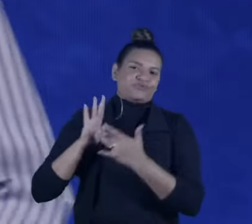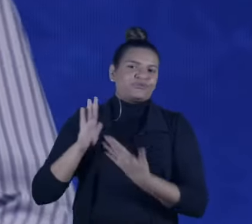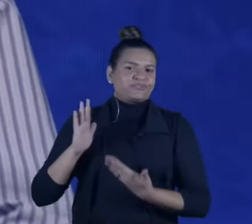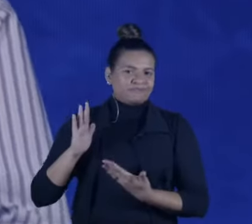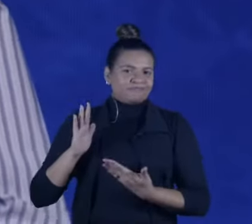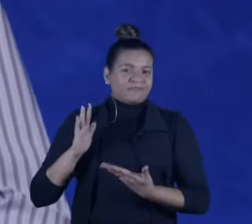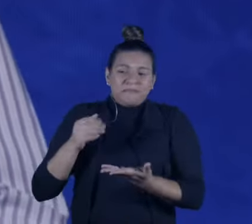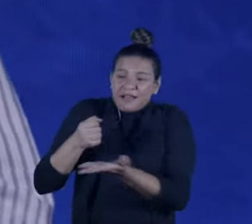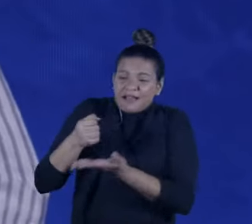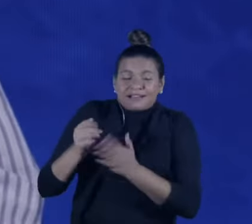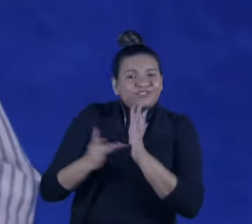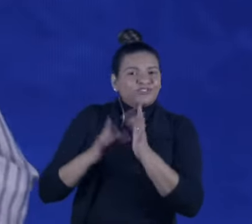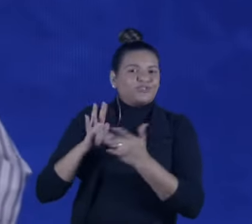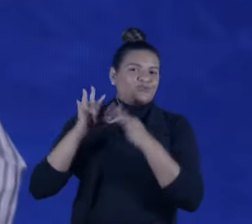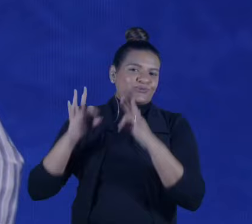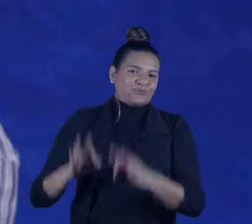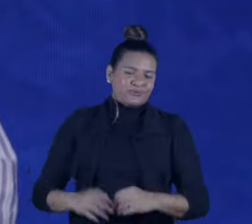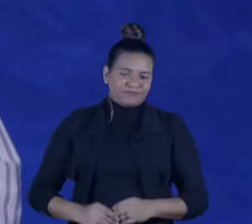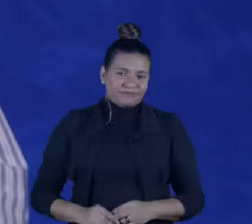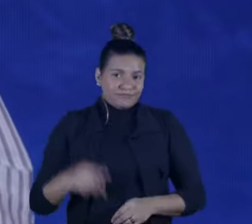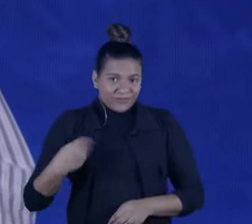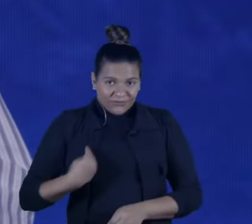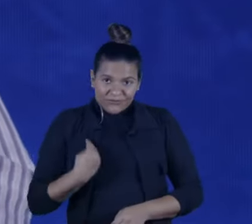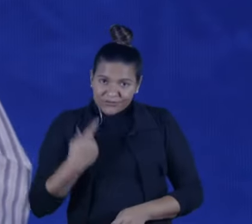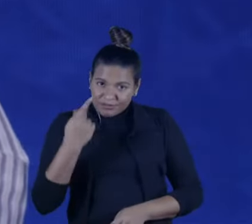vida é muito importante.